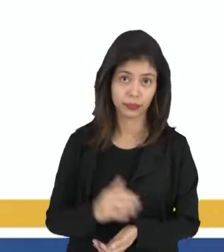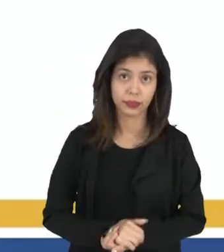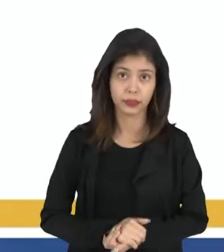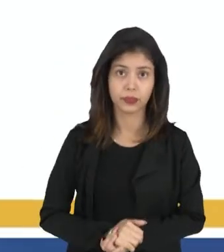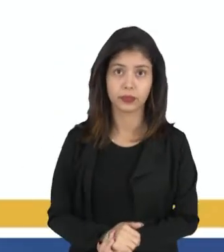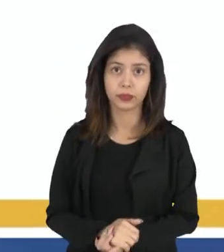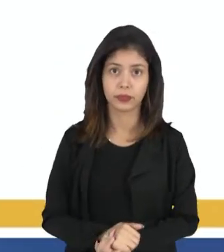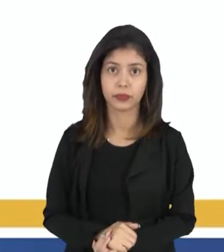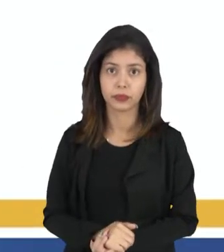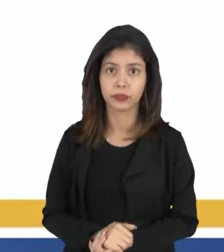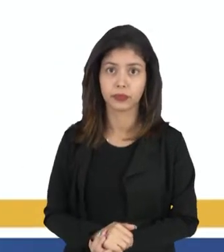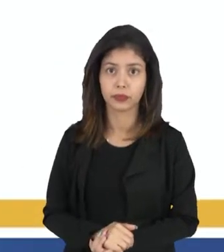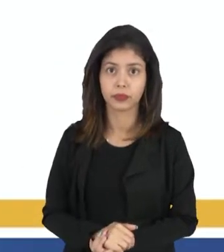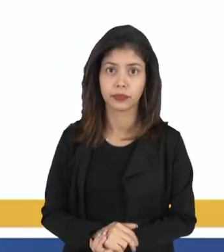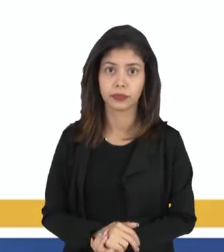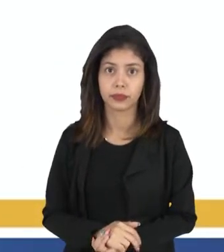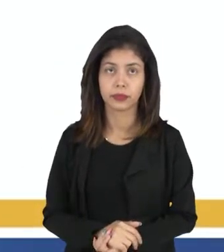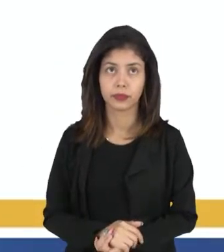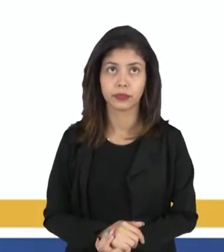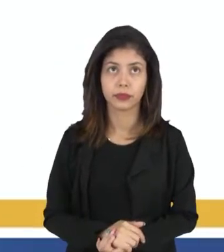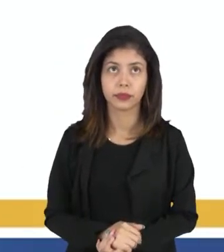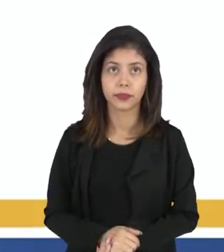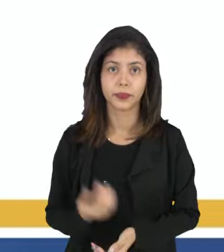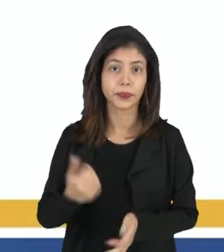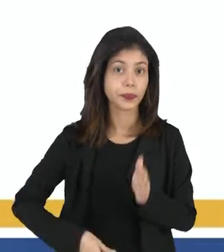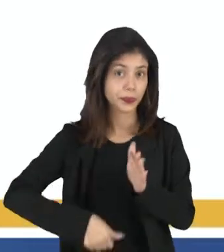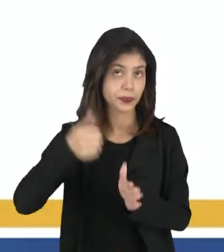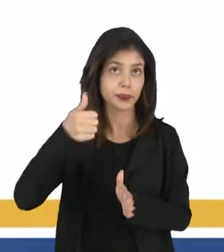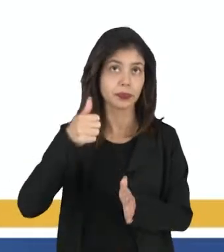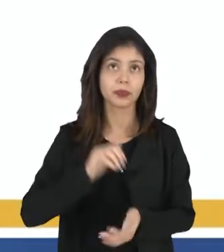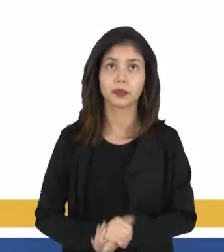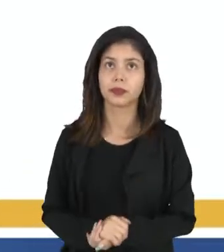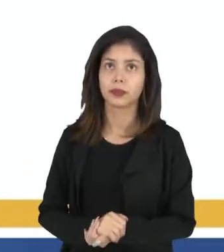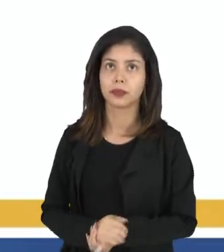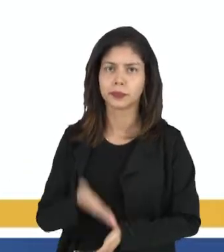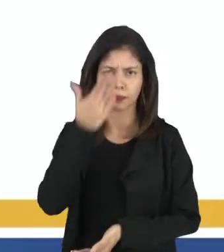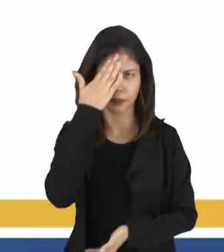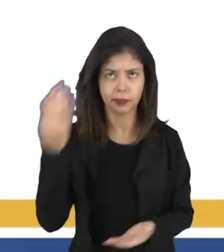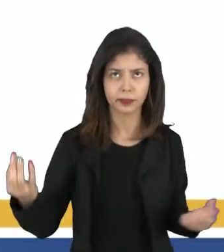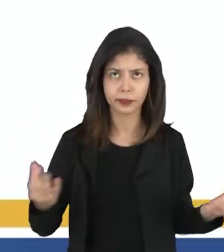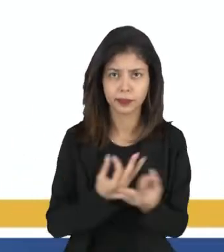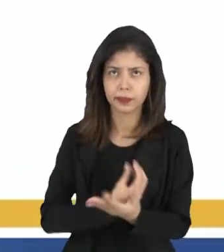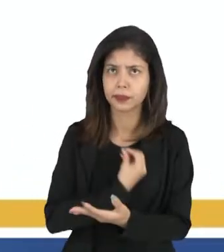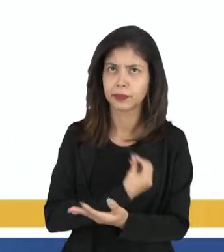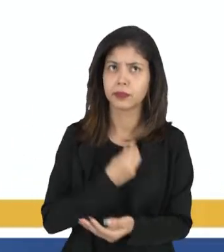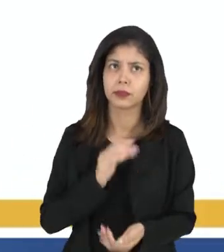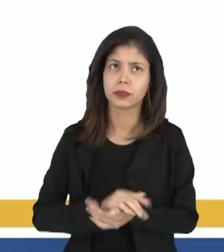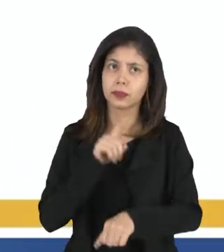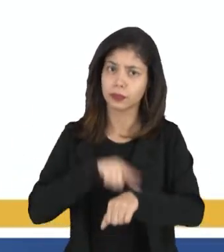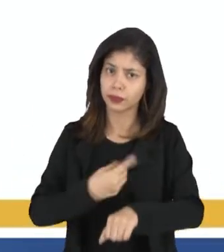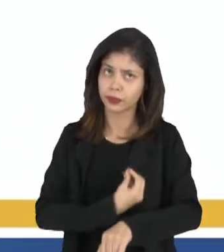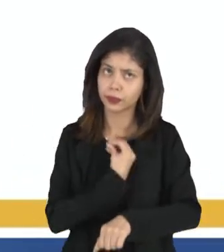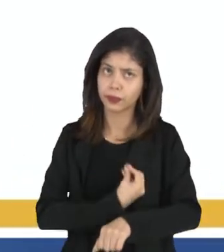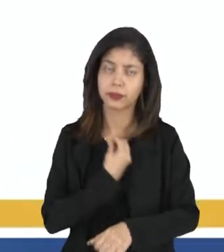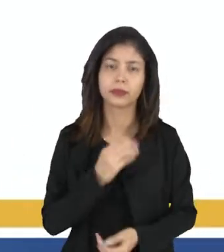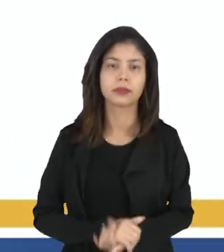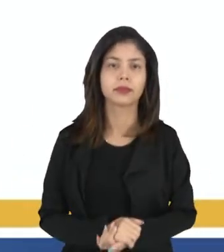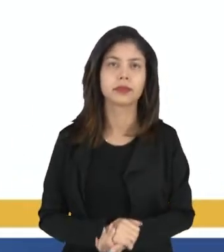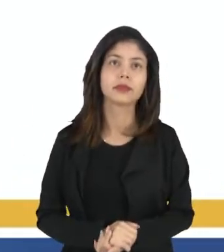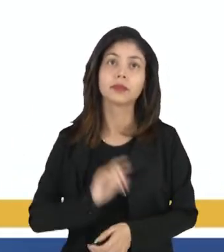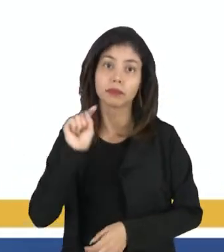Ok? Bom, em primeiro lugar, entenda que o present perfect é um tempo do